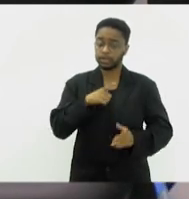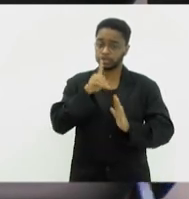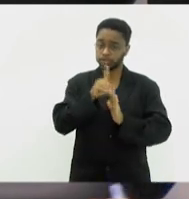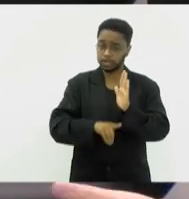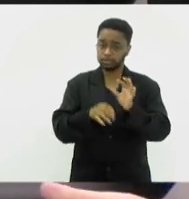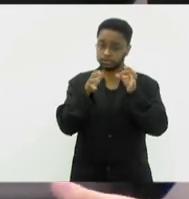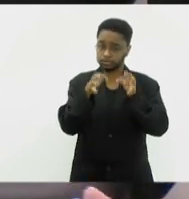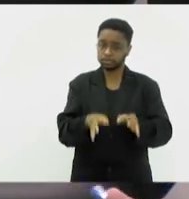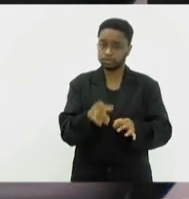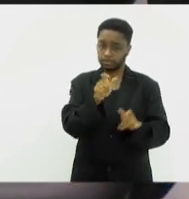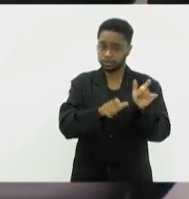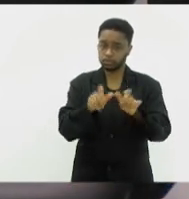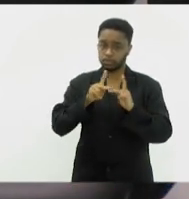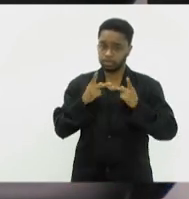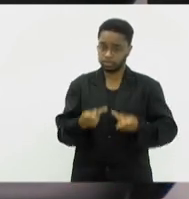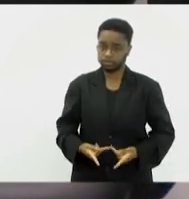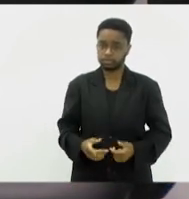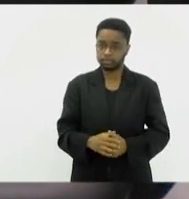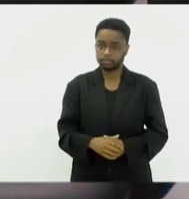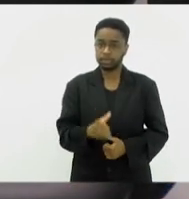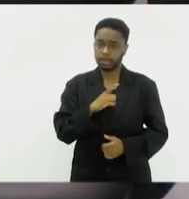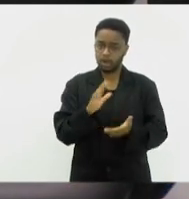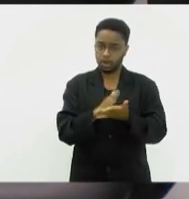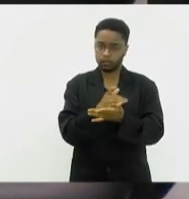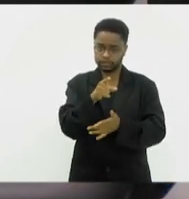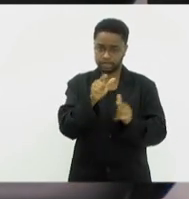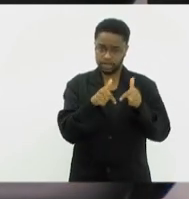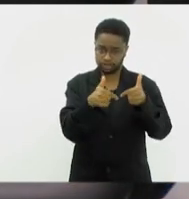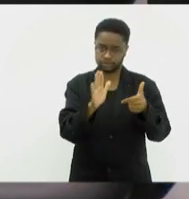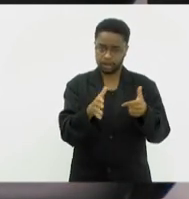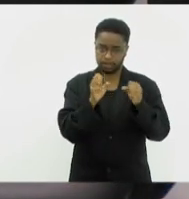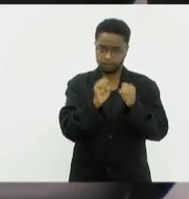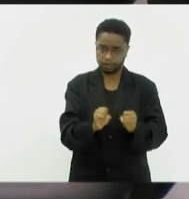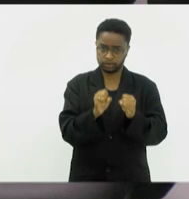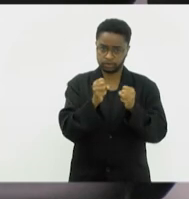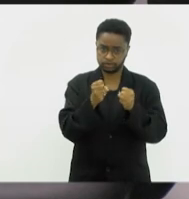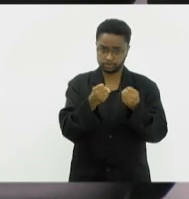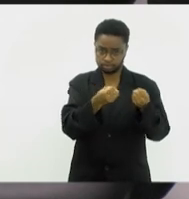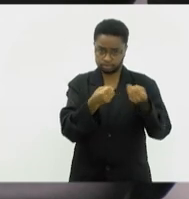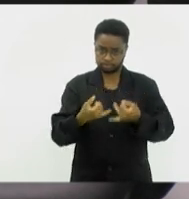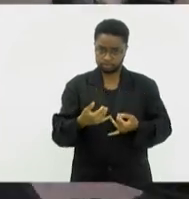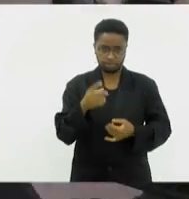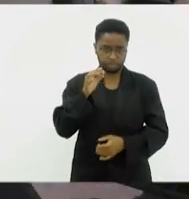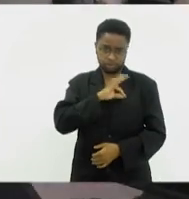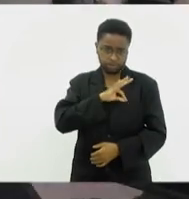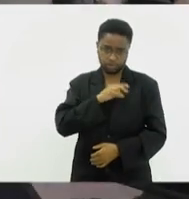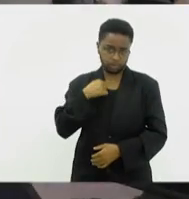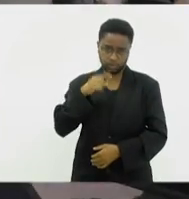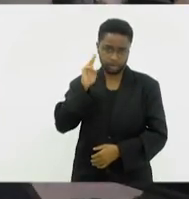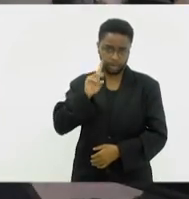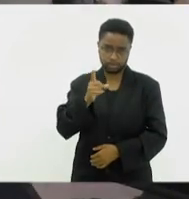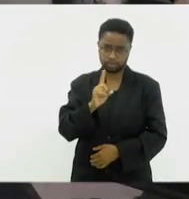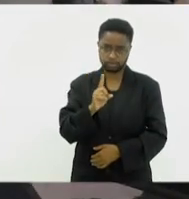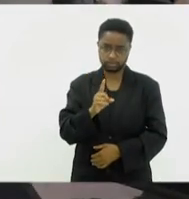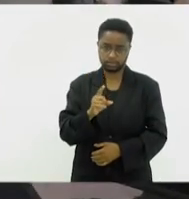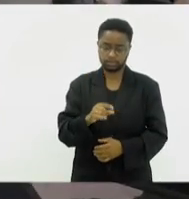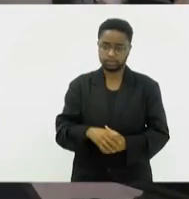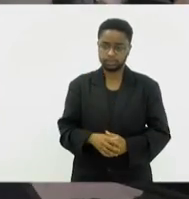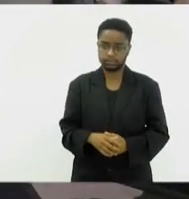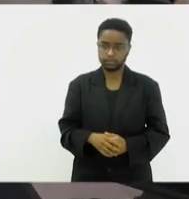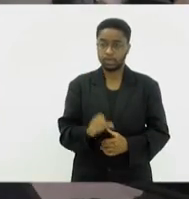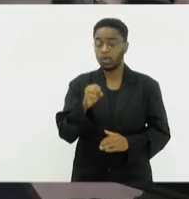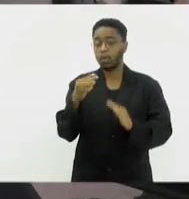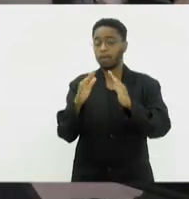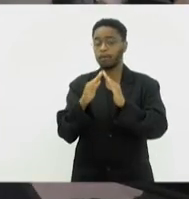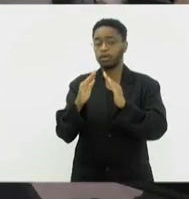pessoa humana, né? Obrigado. Porque... Tem algum caso que o senhor já atuou, que o senhor possa relatar pra gente? De policial eu não me recordo. Tá. Ou de morador, mas, assim, ou de morador